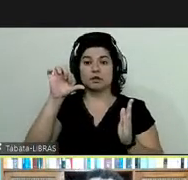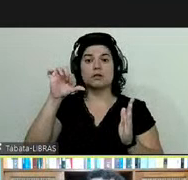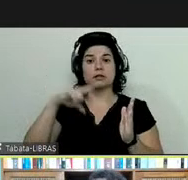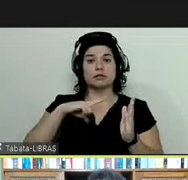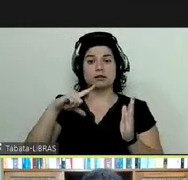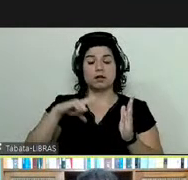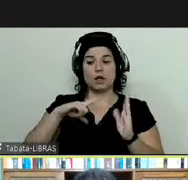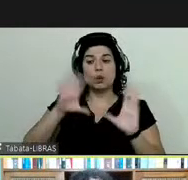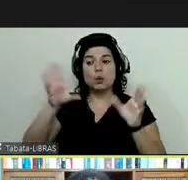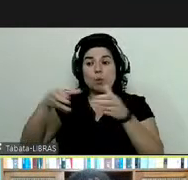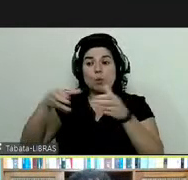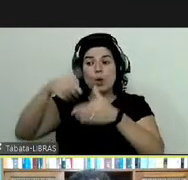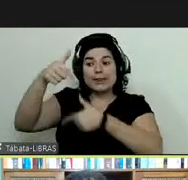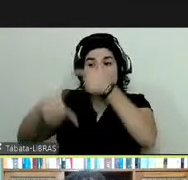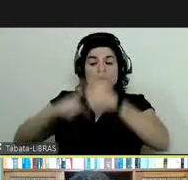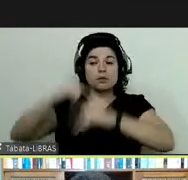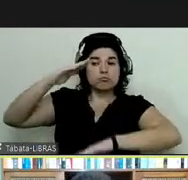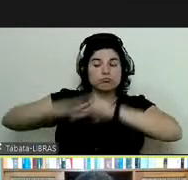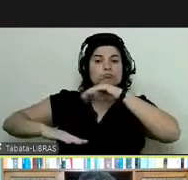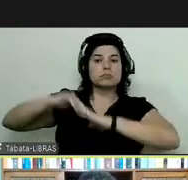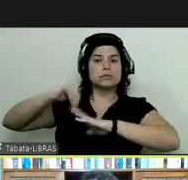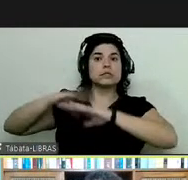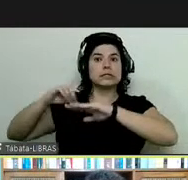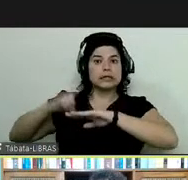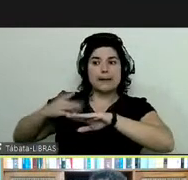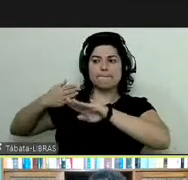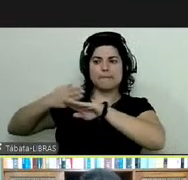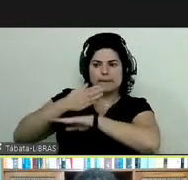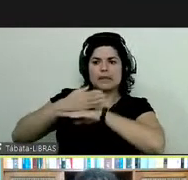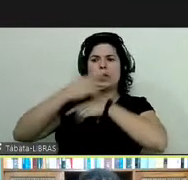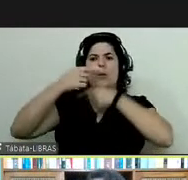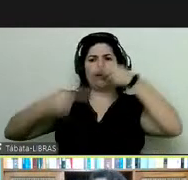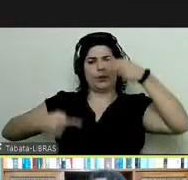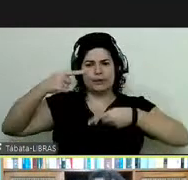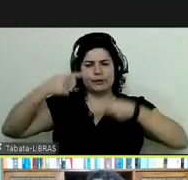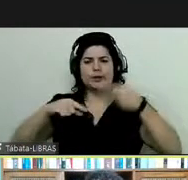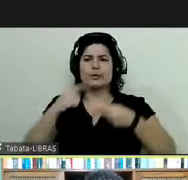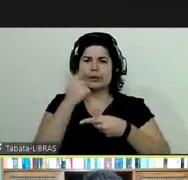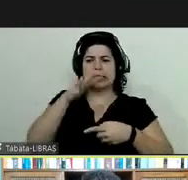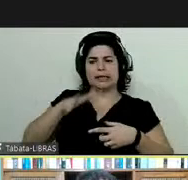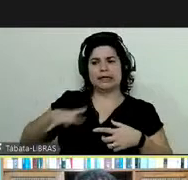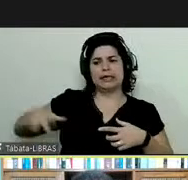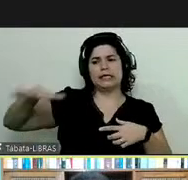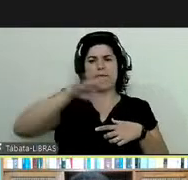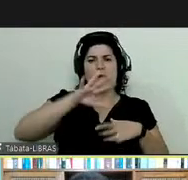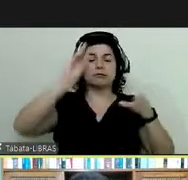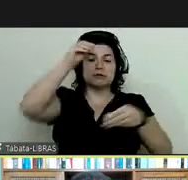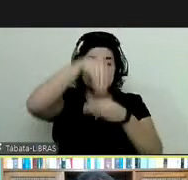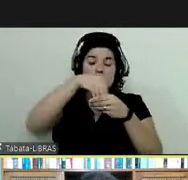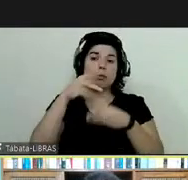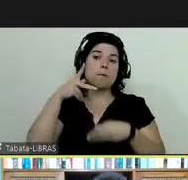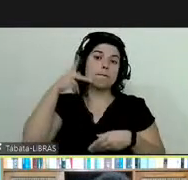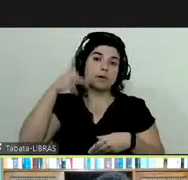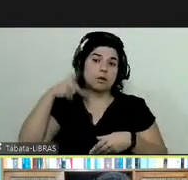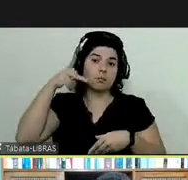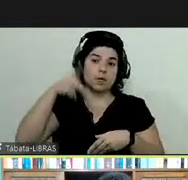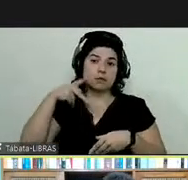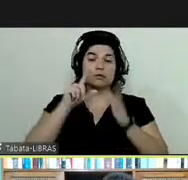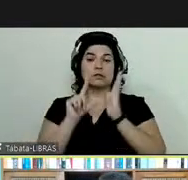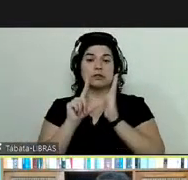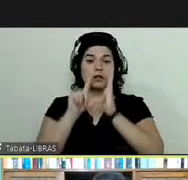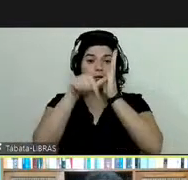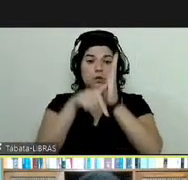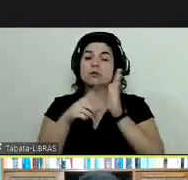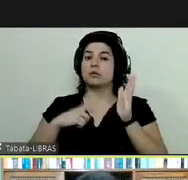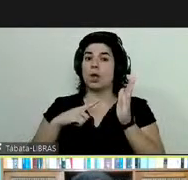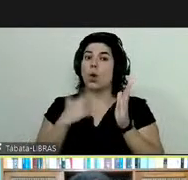a classe trabalhadora de mandando cada vez mais participação política de mandando de espaço dentro do Parlamento e até a gente chegar